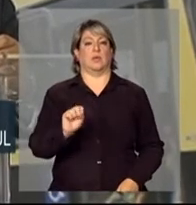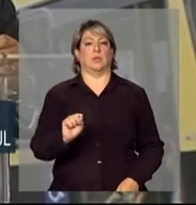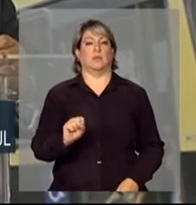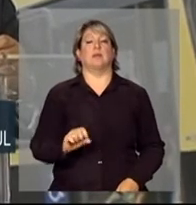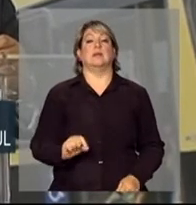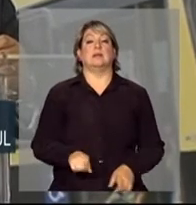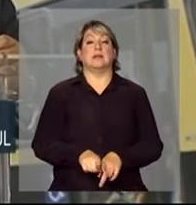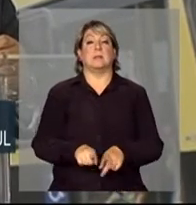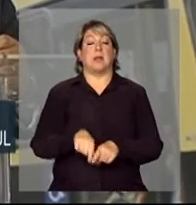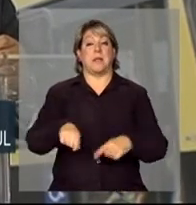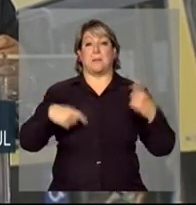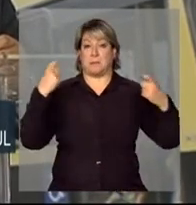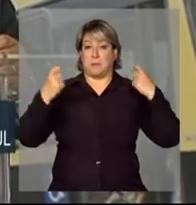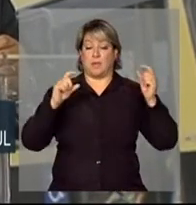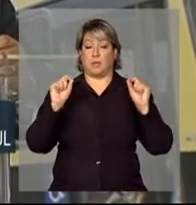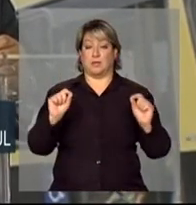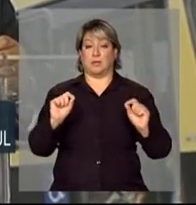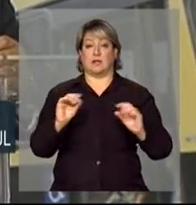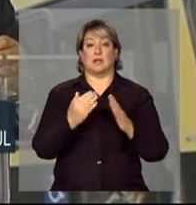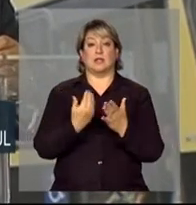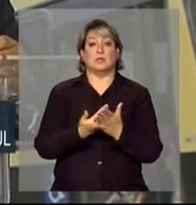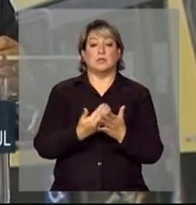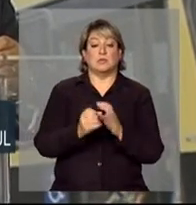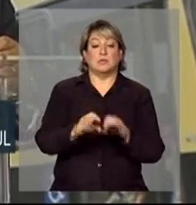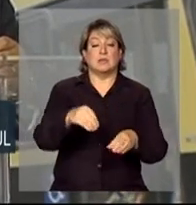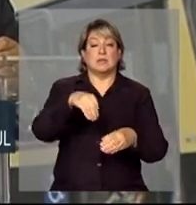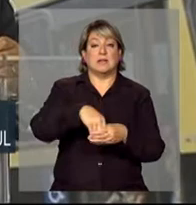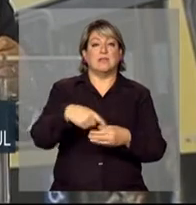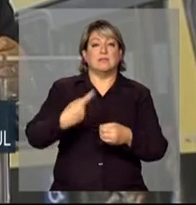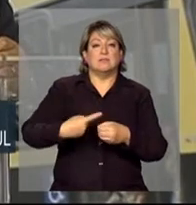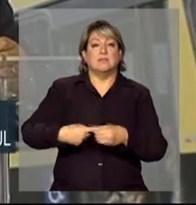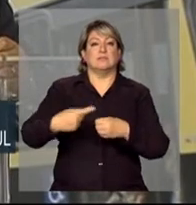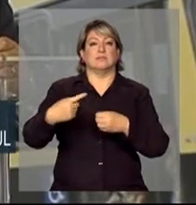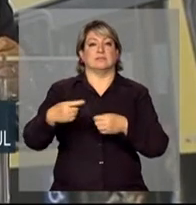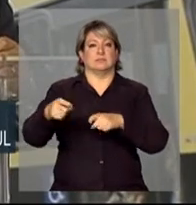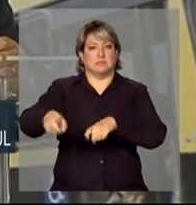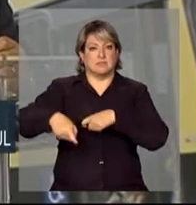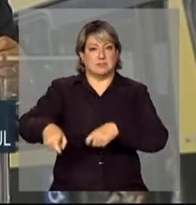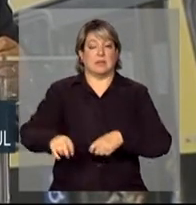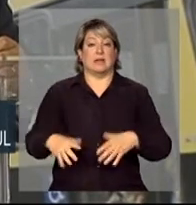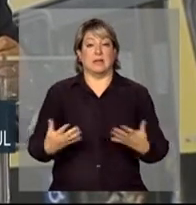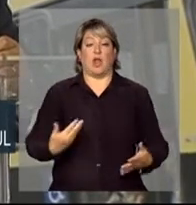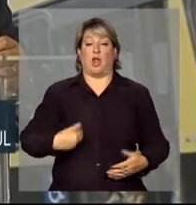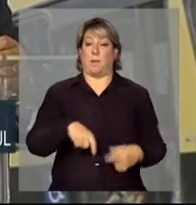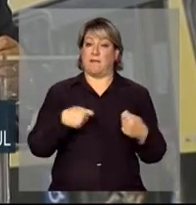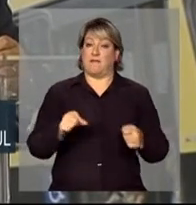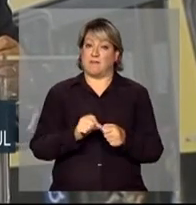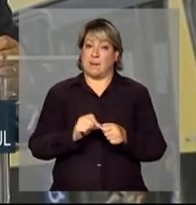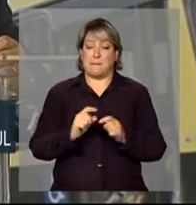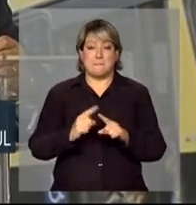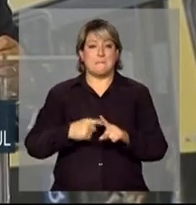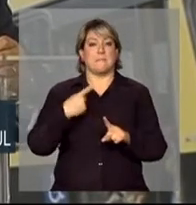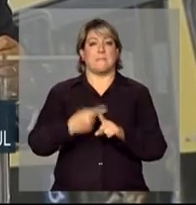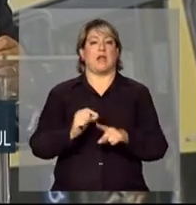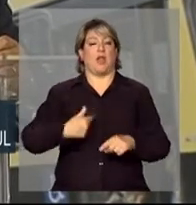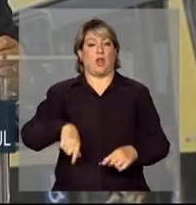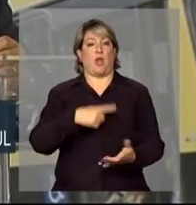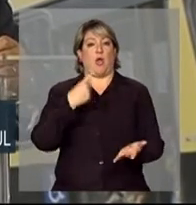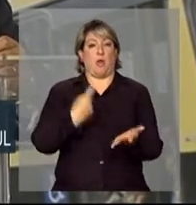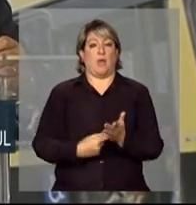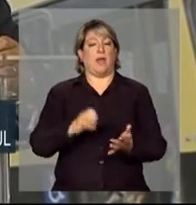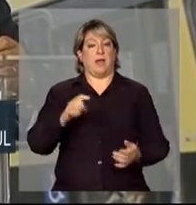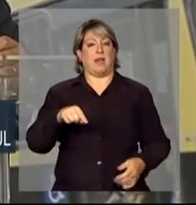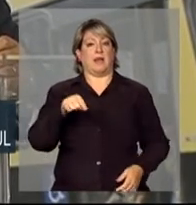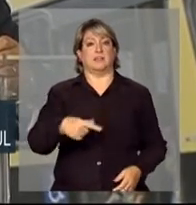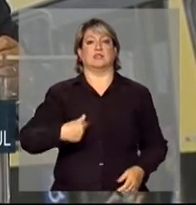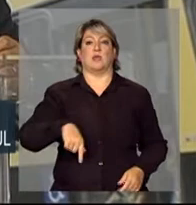essa preocupação da educação no campo. E nós, como a senhora diz, vamos ter que fazer mais ainda, e o nosso compromisso é esse, para